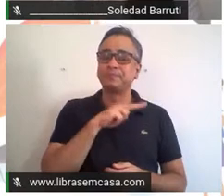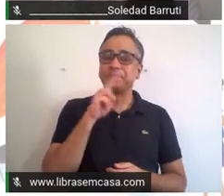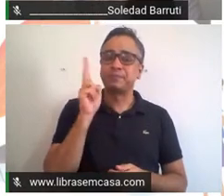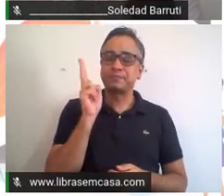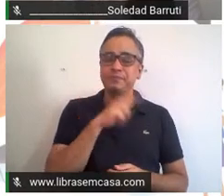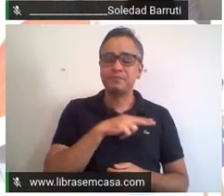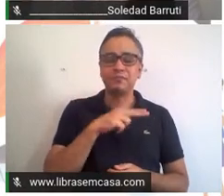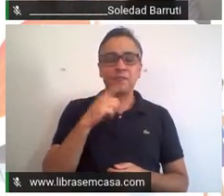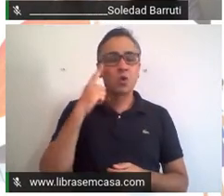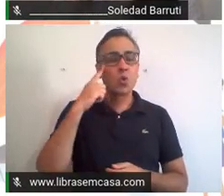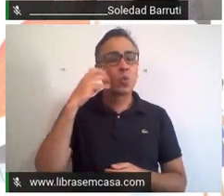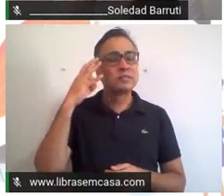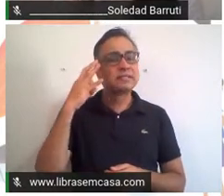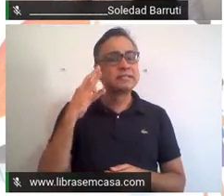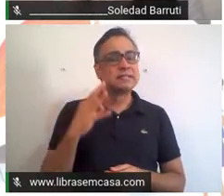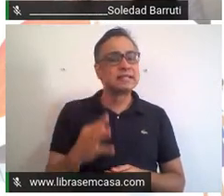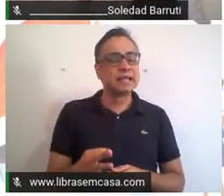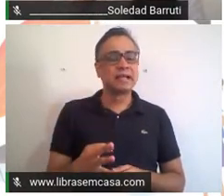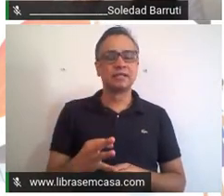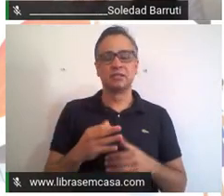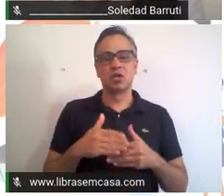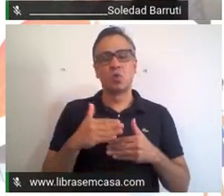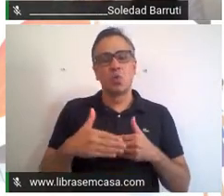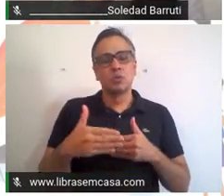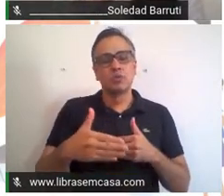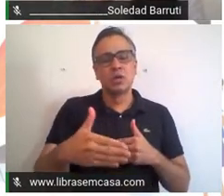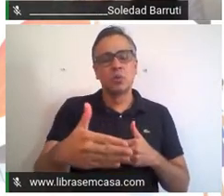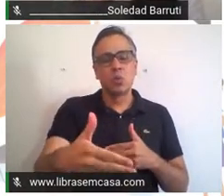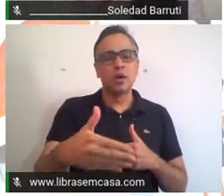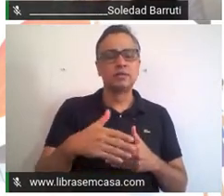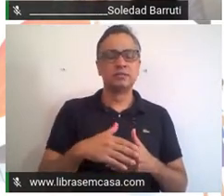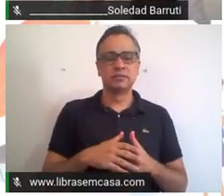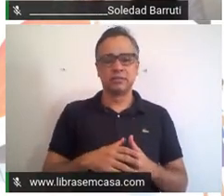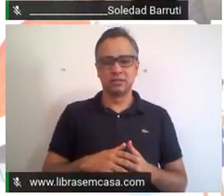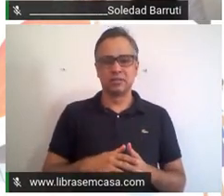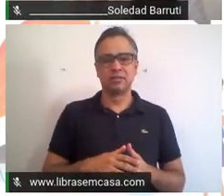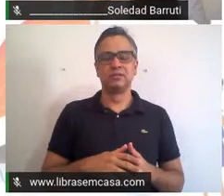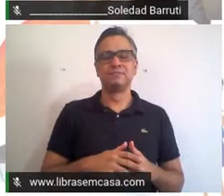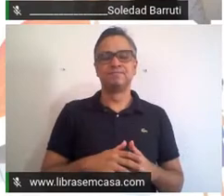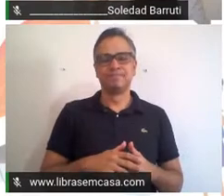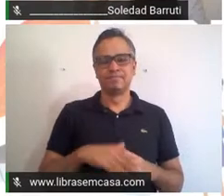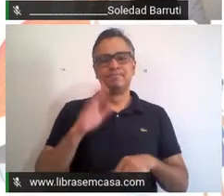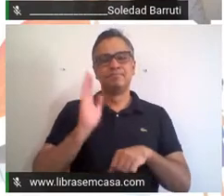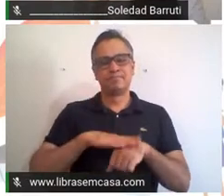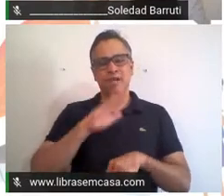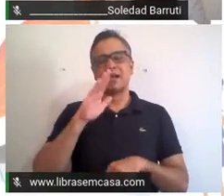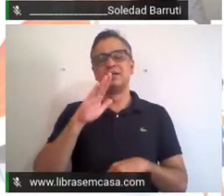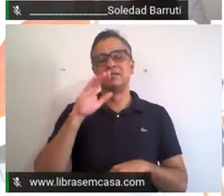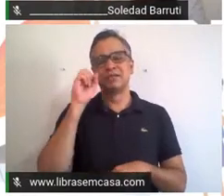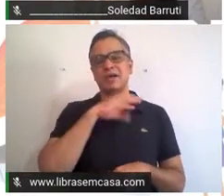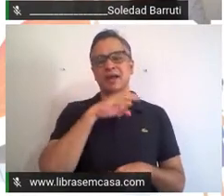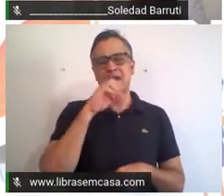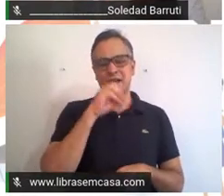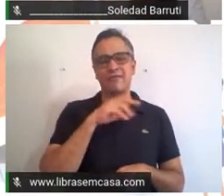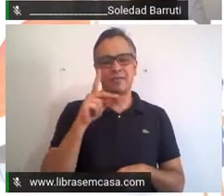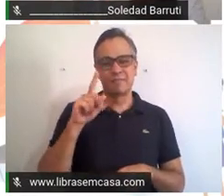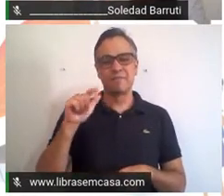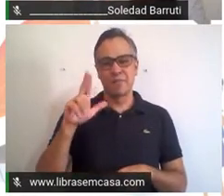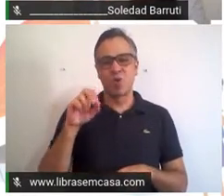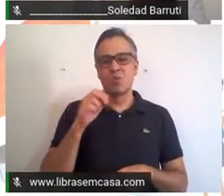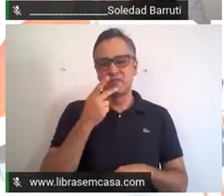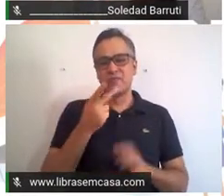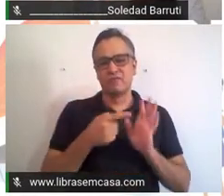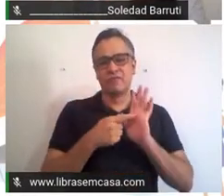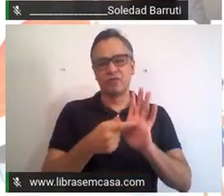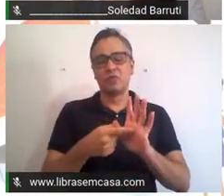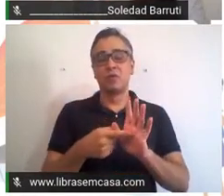tomarmos consciência de que as consequências, se bem que elas são mais graves, como o Paulo mostrou, você pega o semiárido, que já